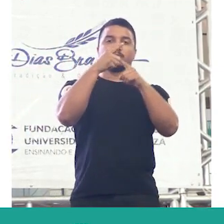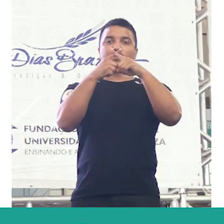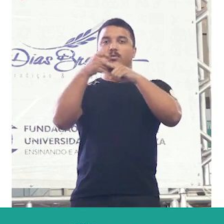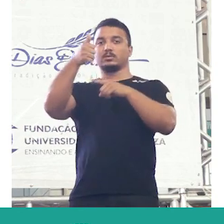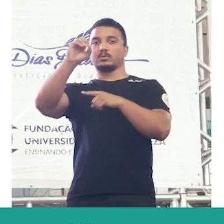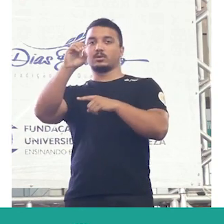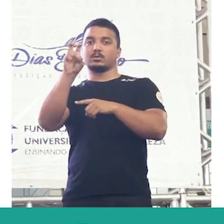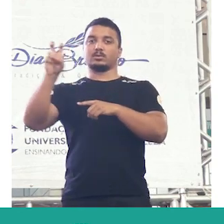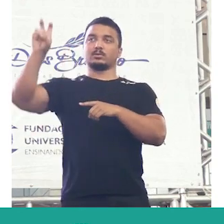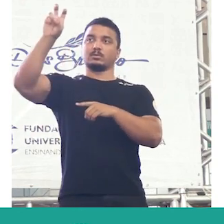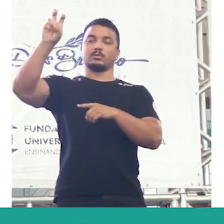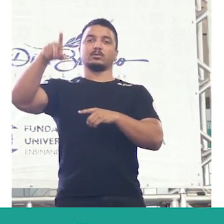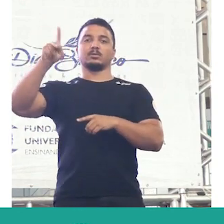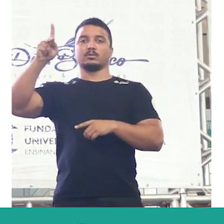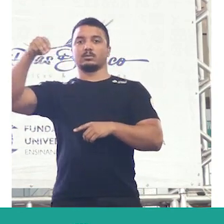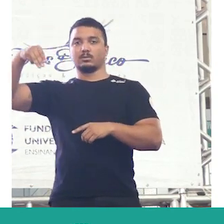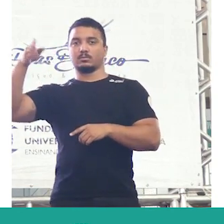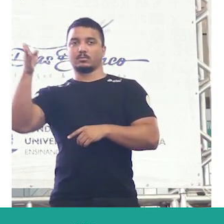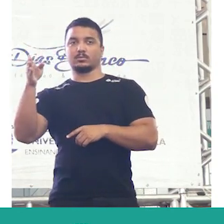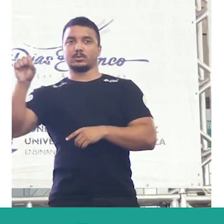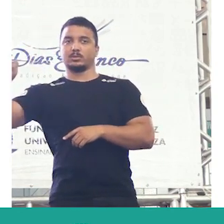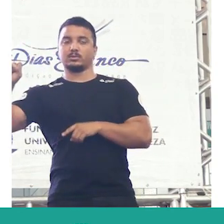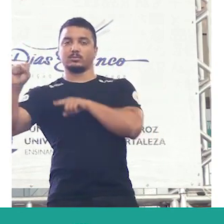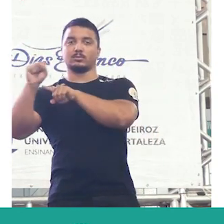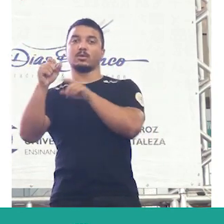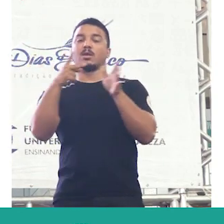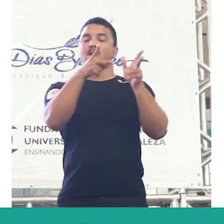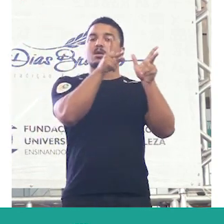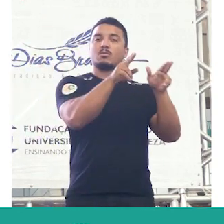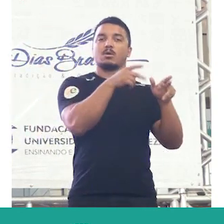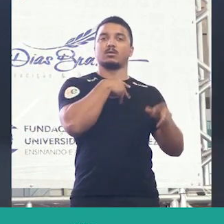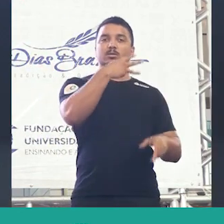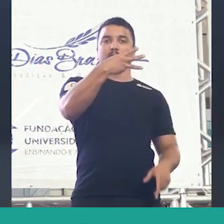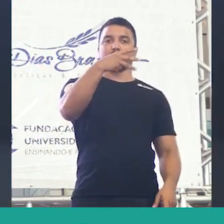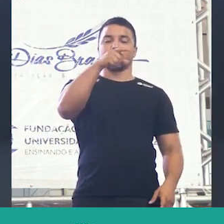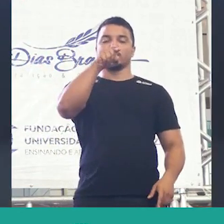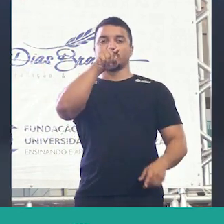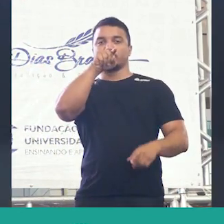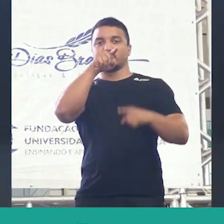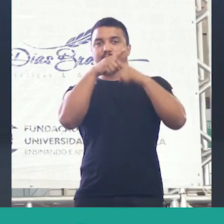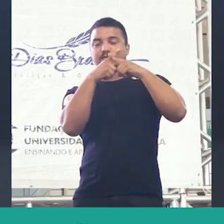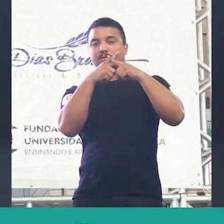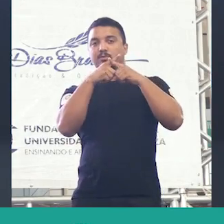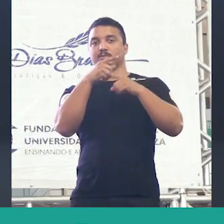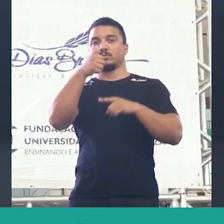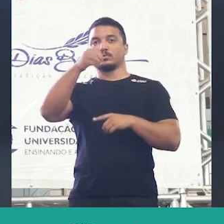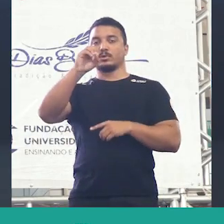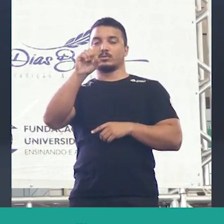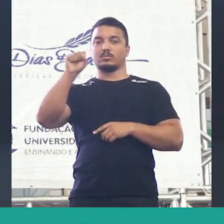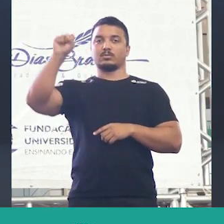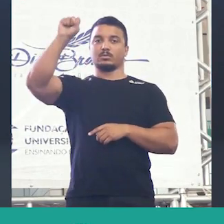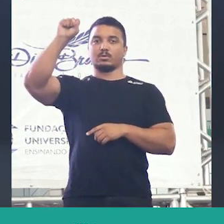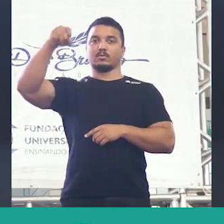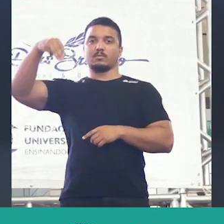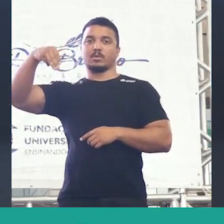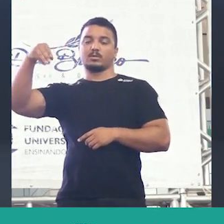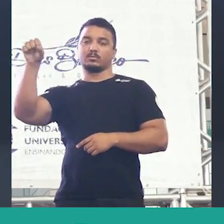quinta quilômetros por segundo, que é a mesma coisa que 3 vezes 10 a oitava metros por segundo. Foi